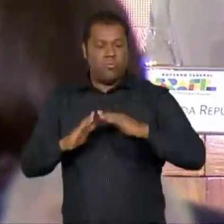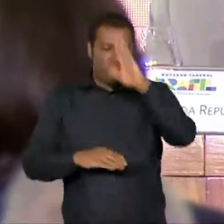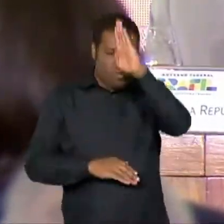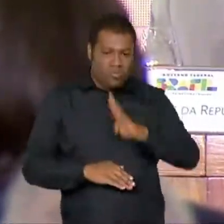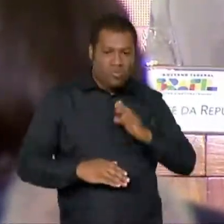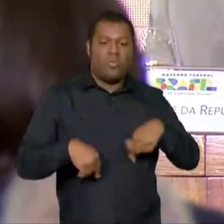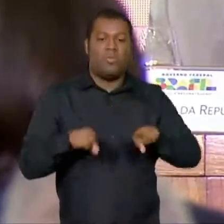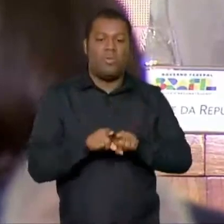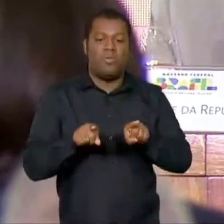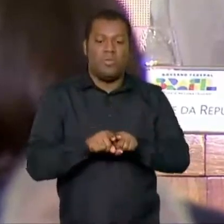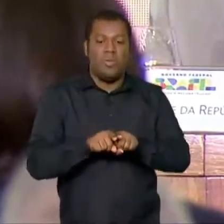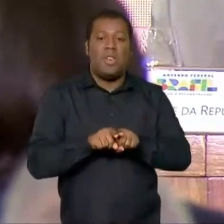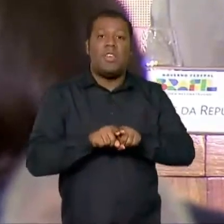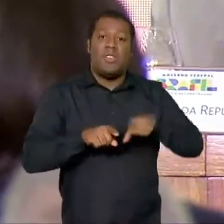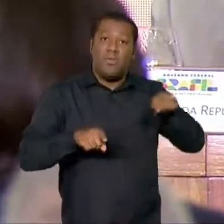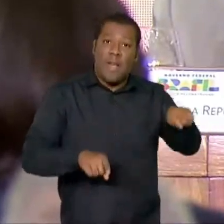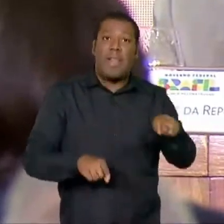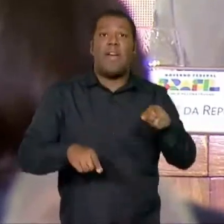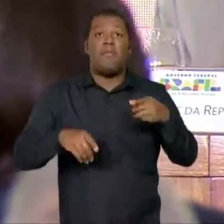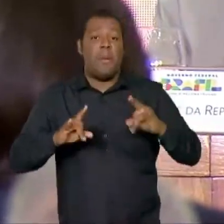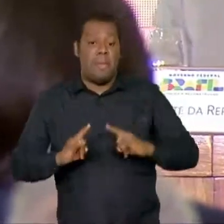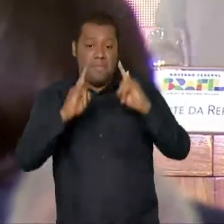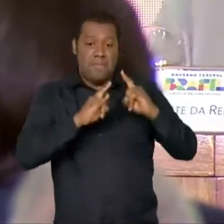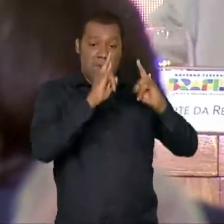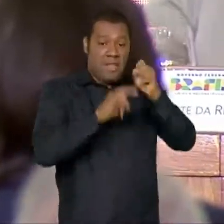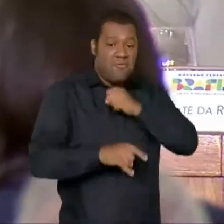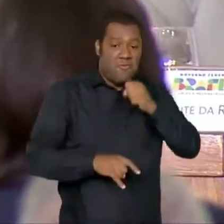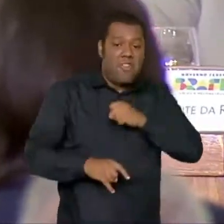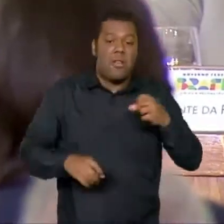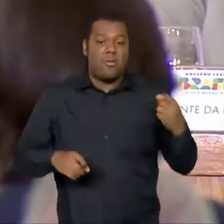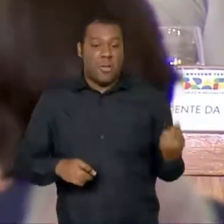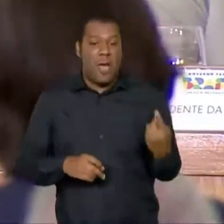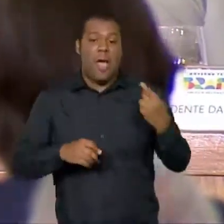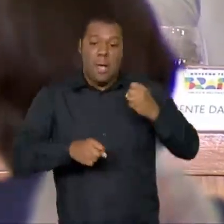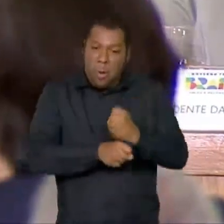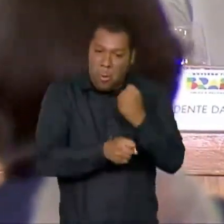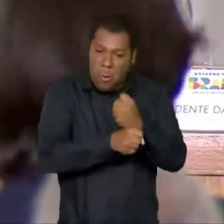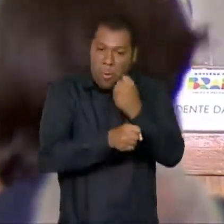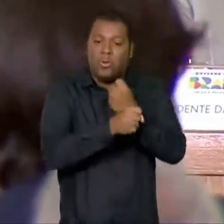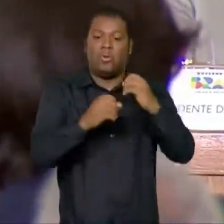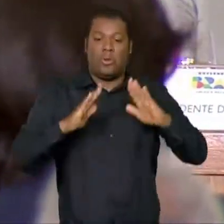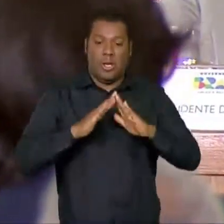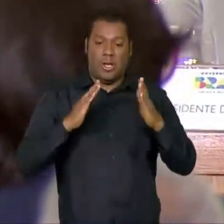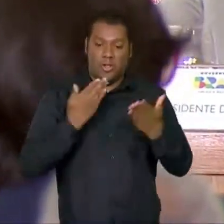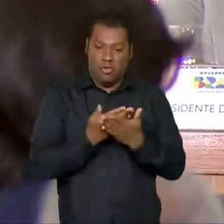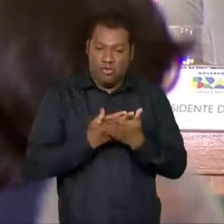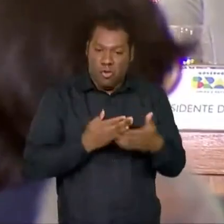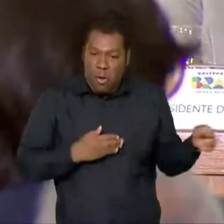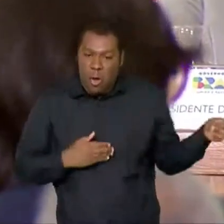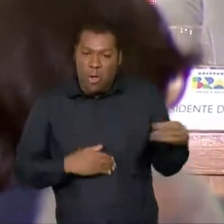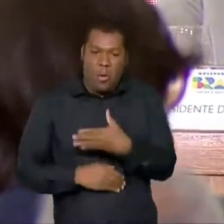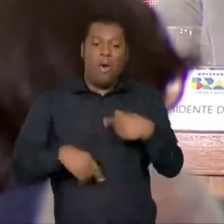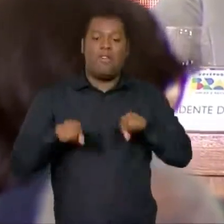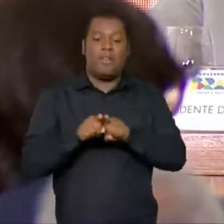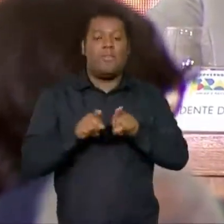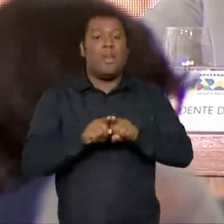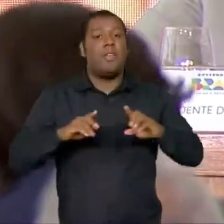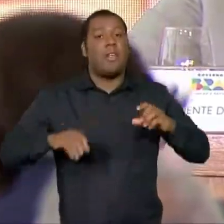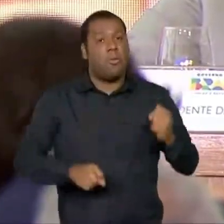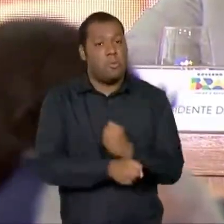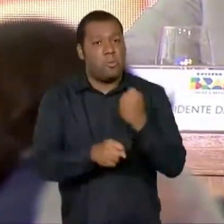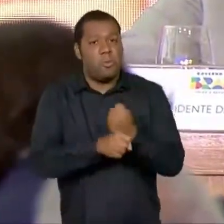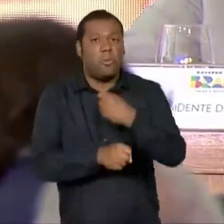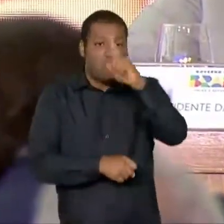dar espaços para escolas unidades de saúde hospitais equipamentos urbanos e nas grandes